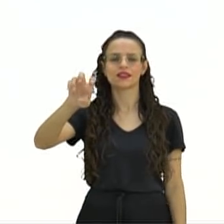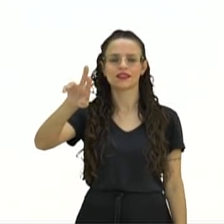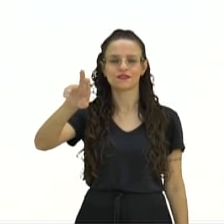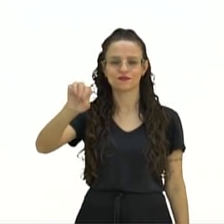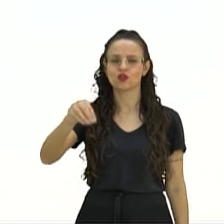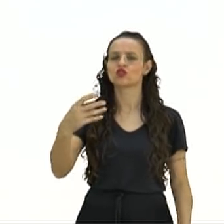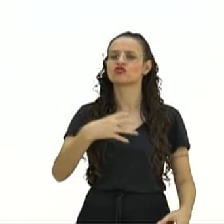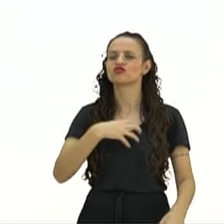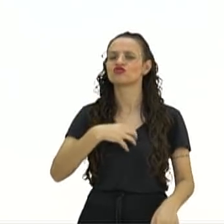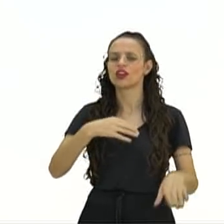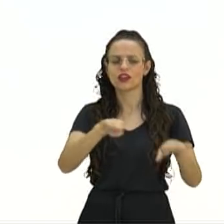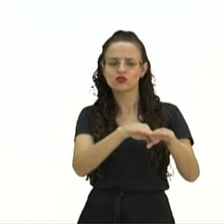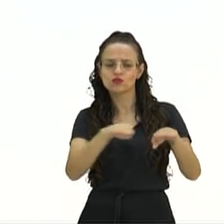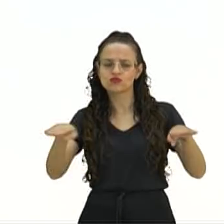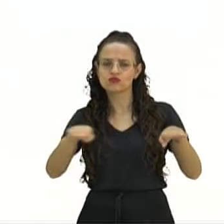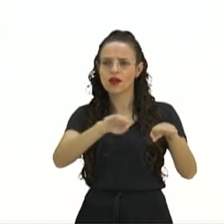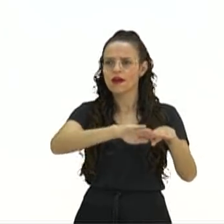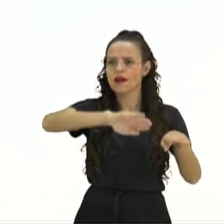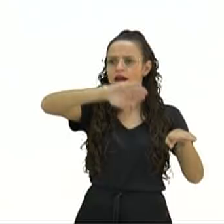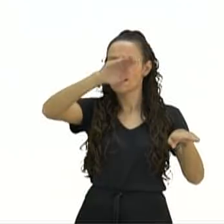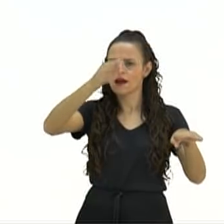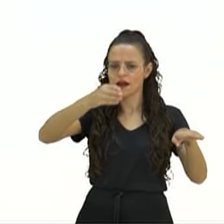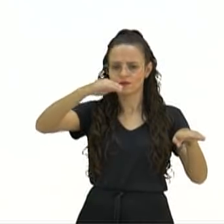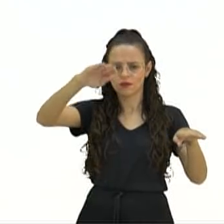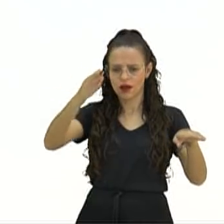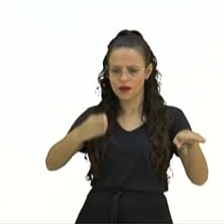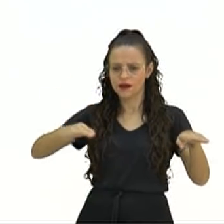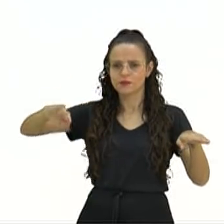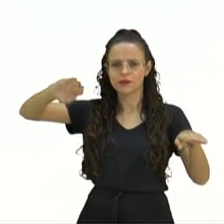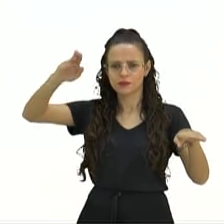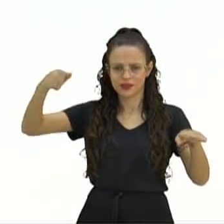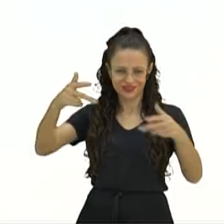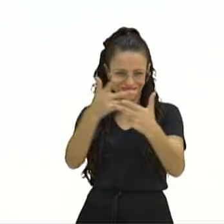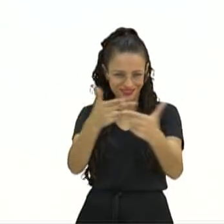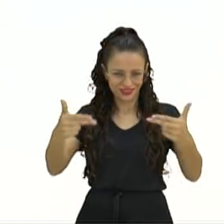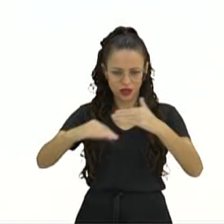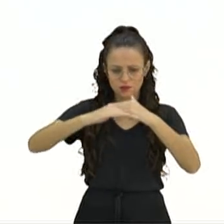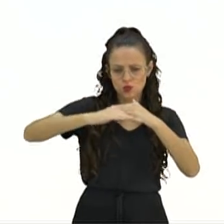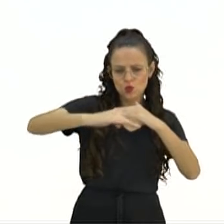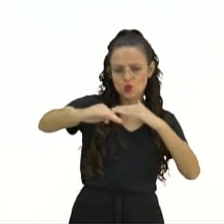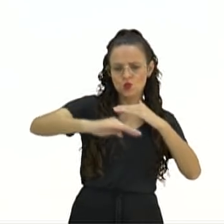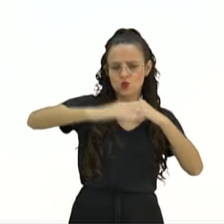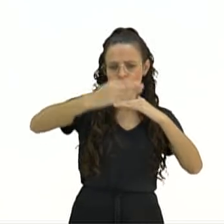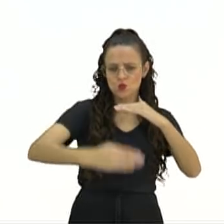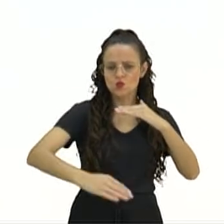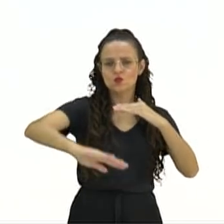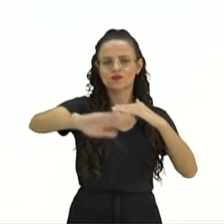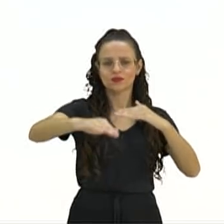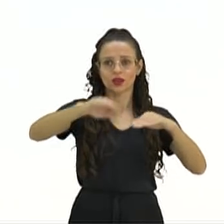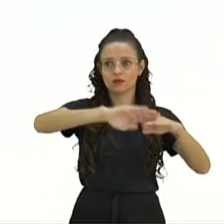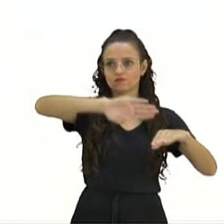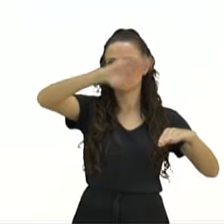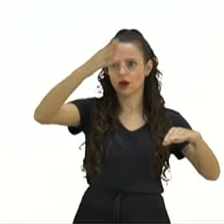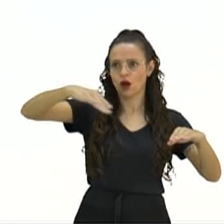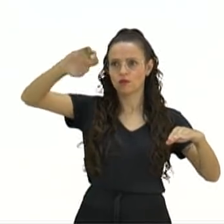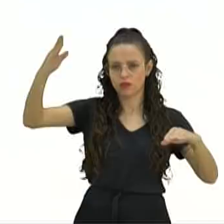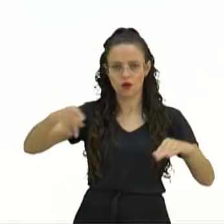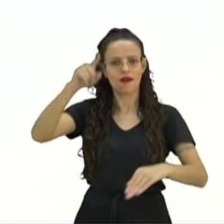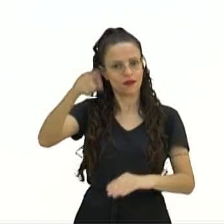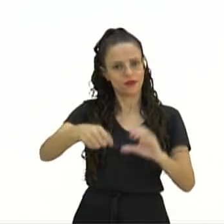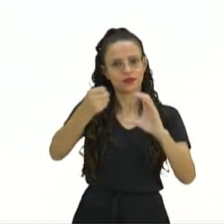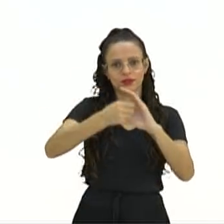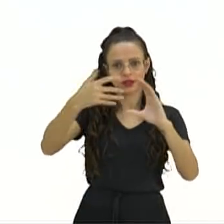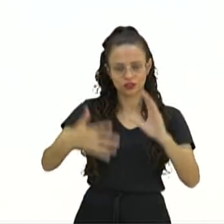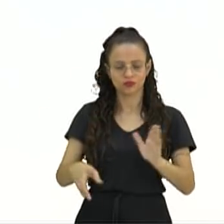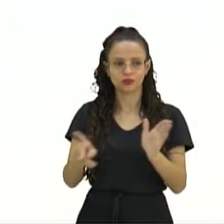da superfície, áreas mais altas, áreas mais baixas, planaltos, planícies, depressões, montanhas, são características ali